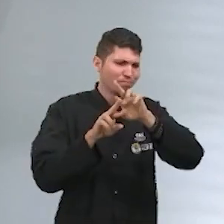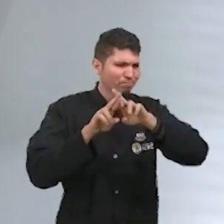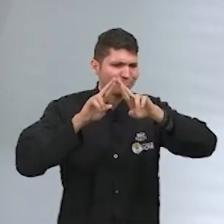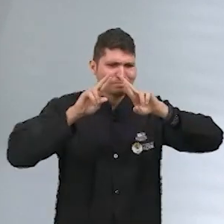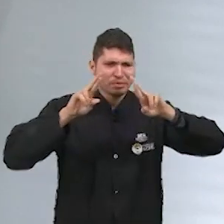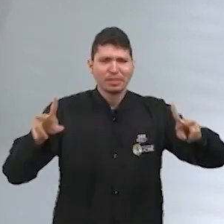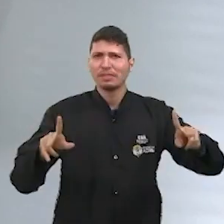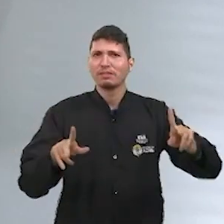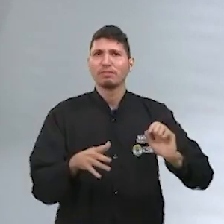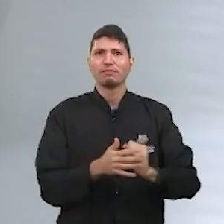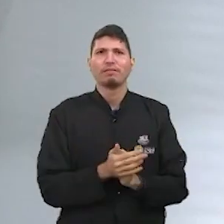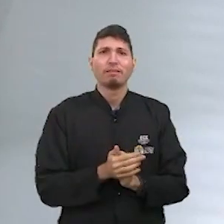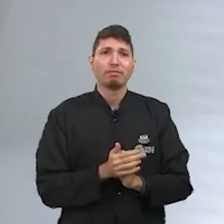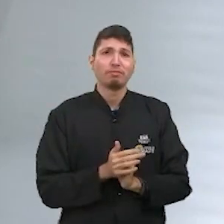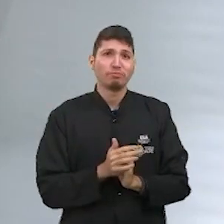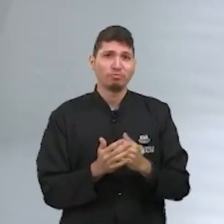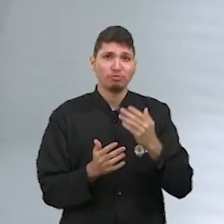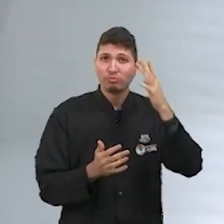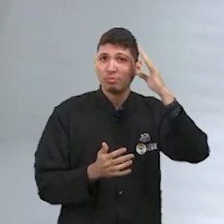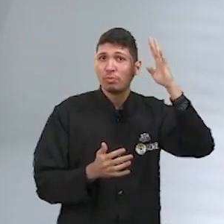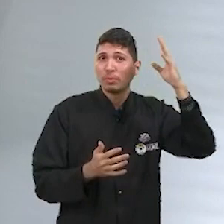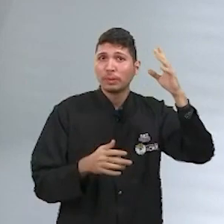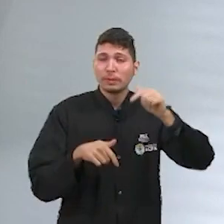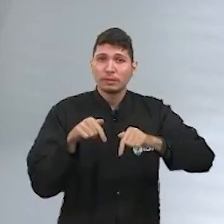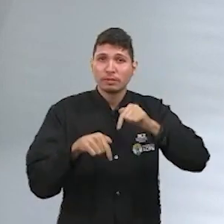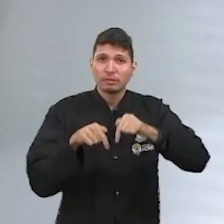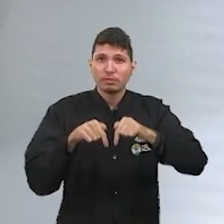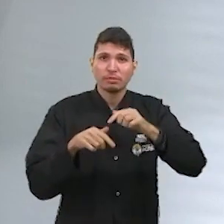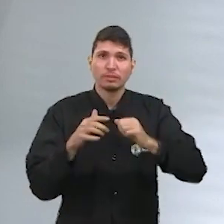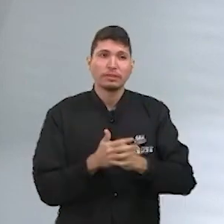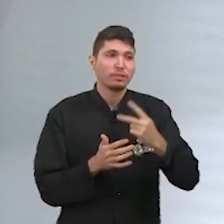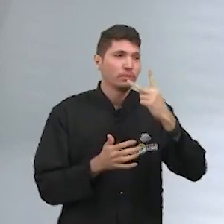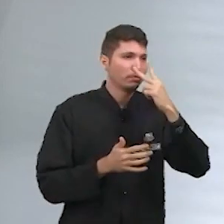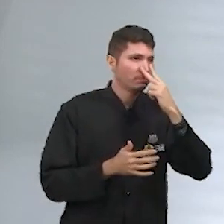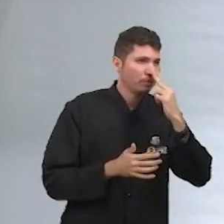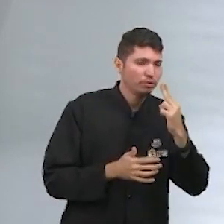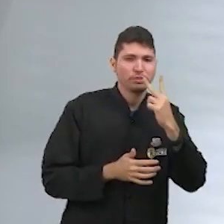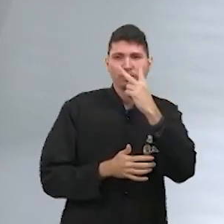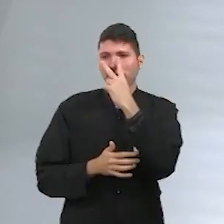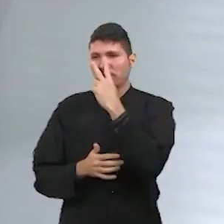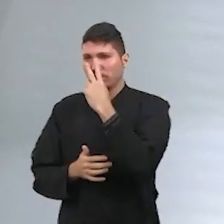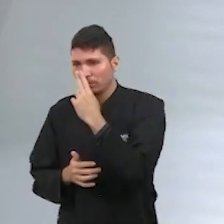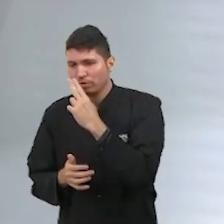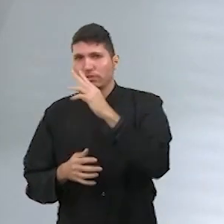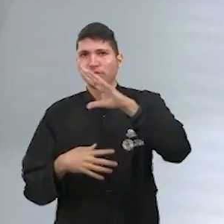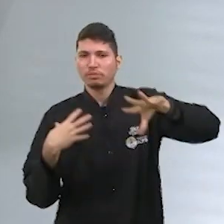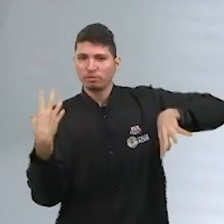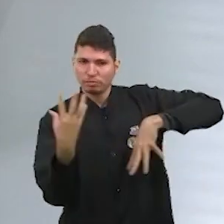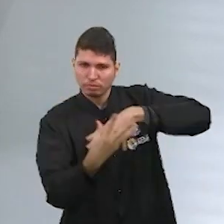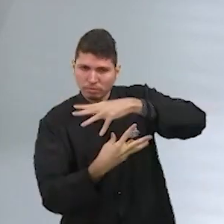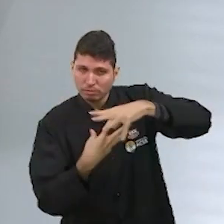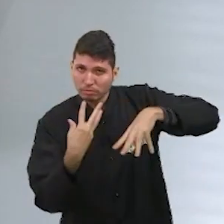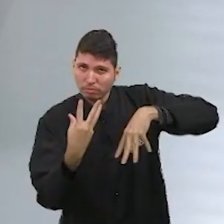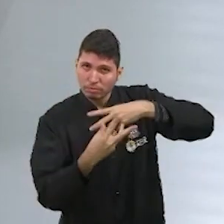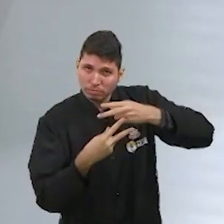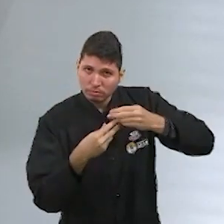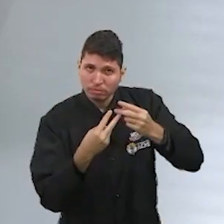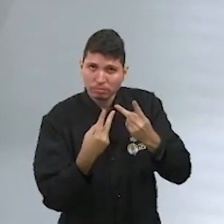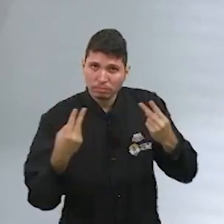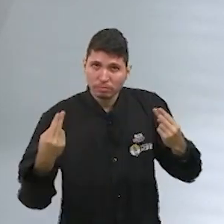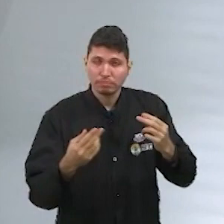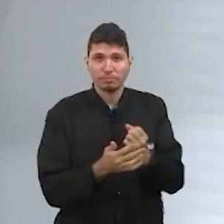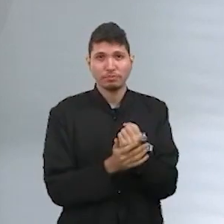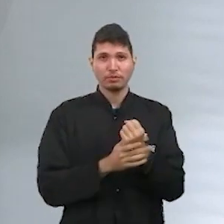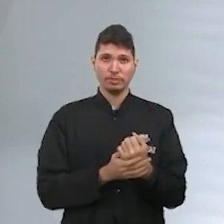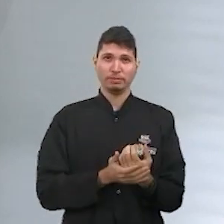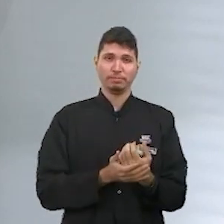que diz que semelhante dissolve semelhante. Então, se a água e o óleo